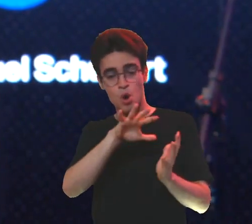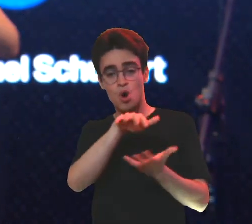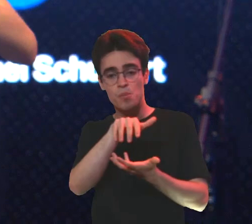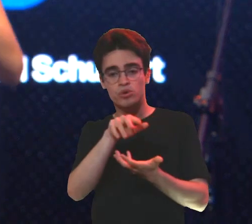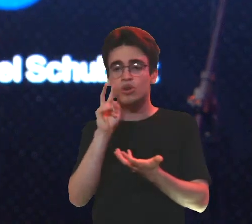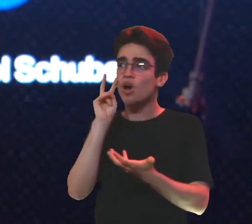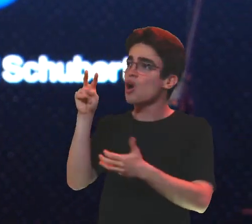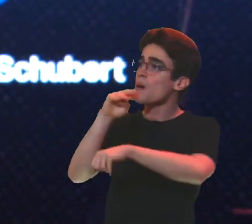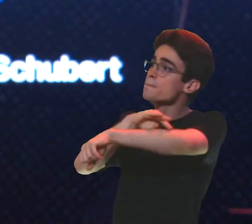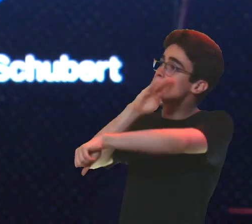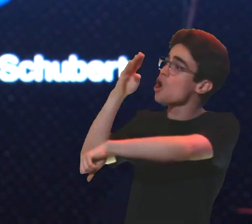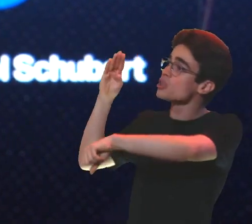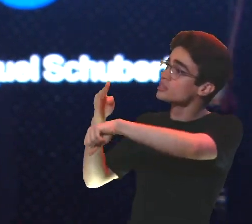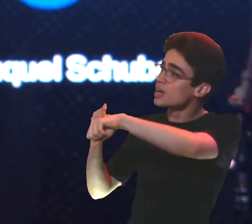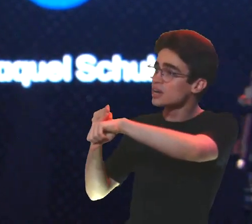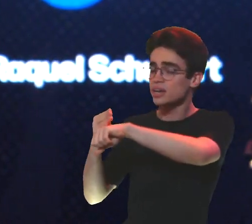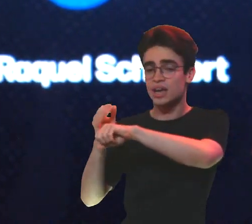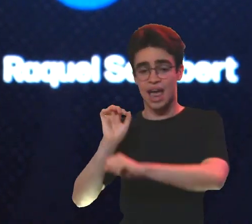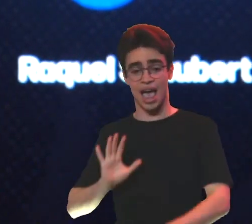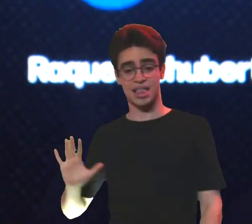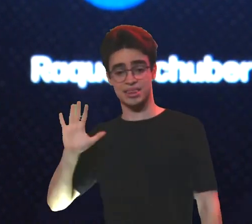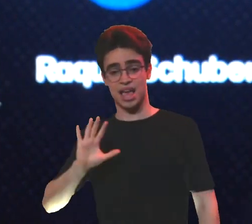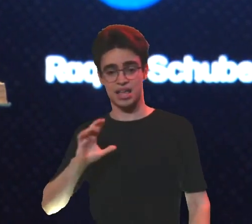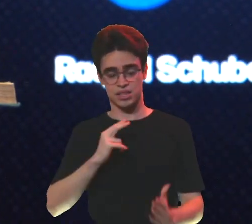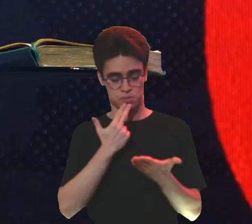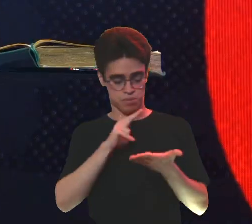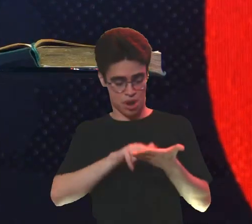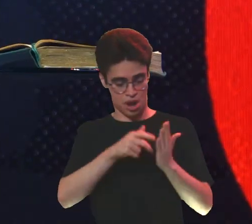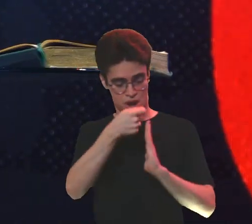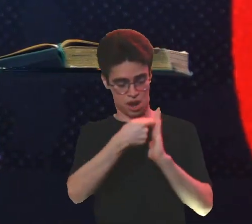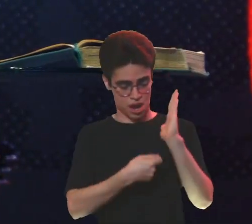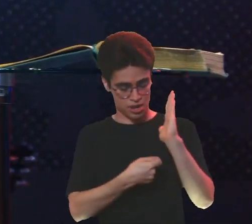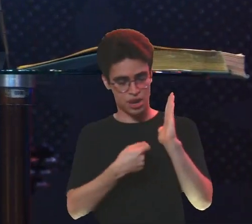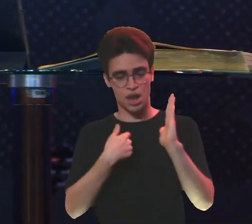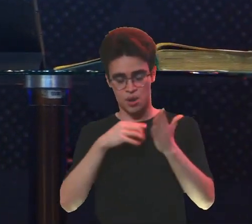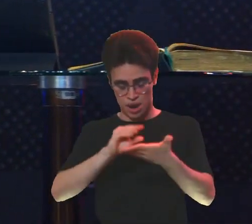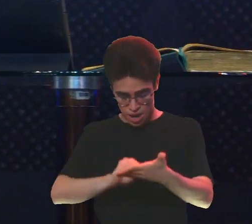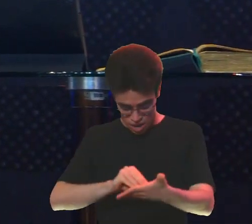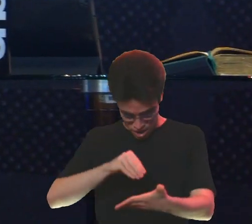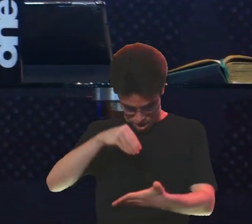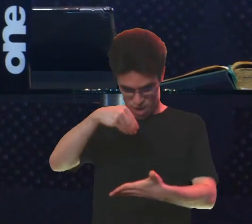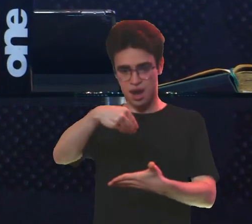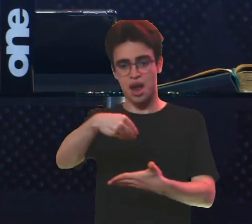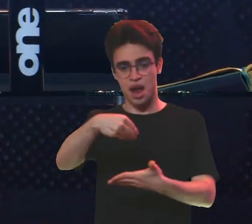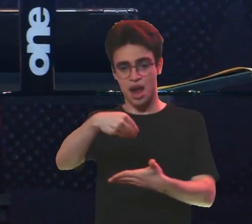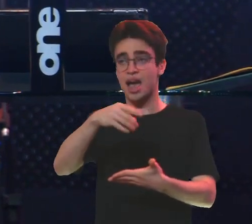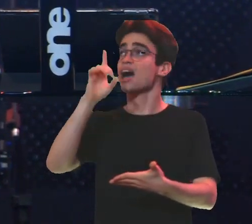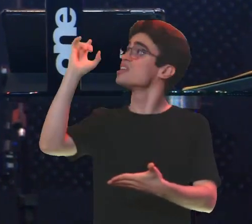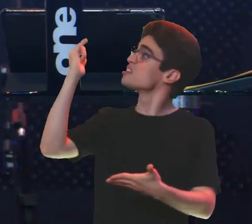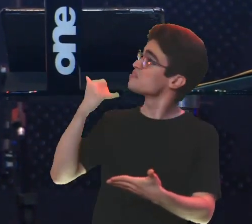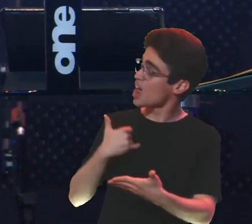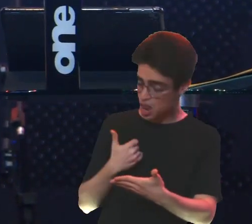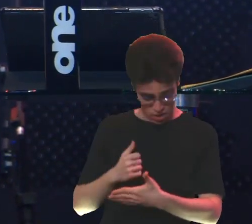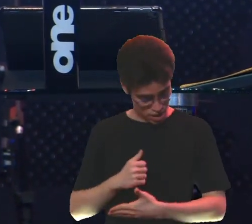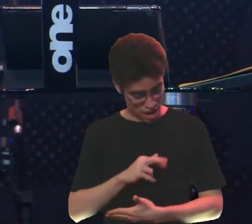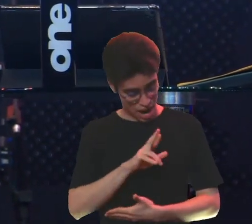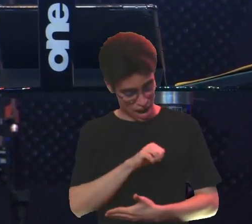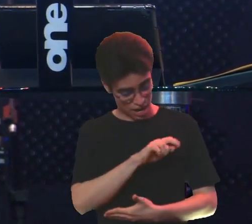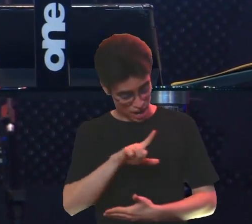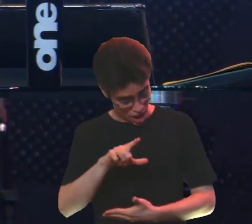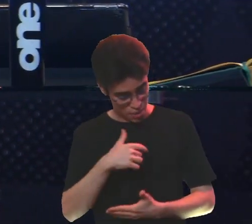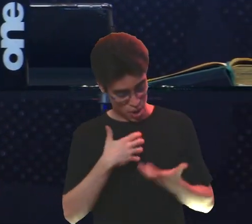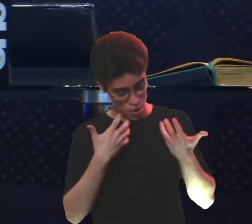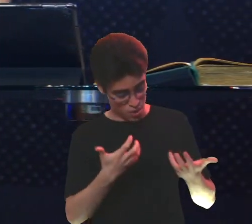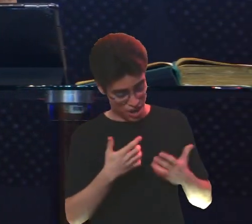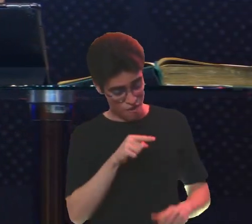para as montanhas, e atrás tinha uma carta ao peregrino. E eu lembro que na hora que eu abri aquele envelope, Deus falou comigo, Raquel, eu